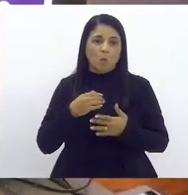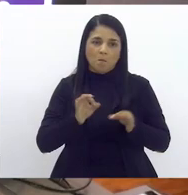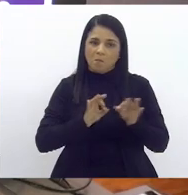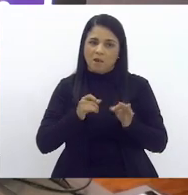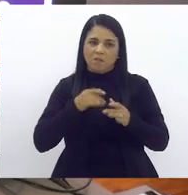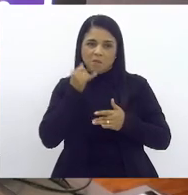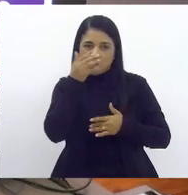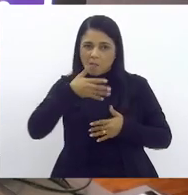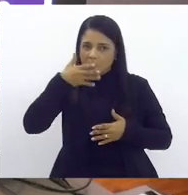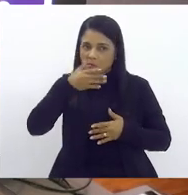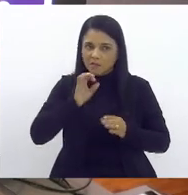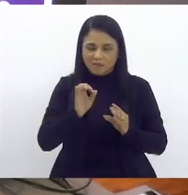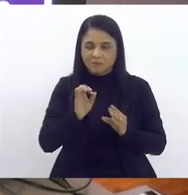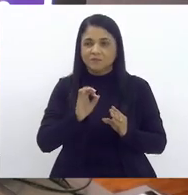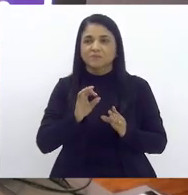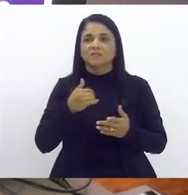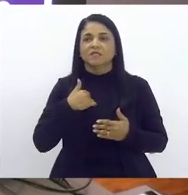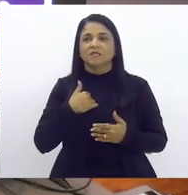gente.